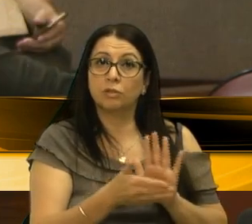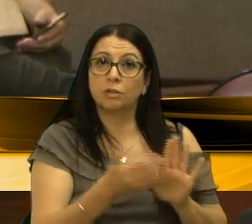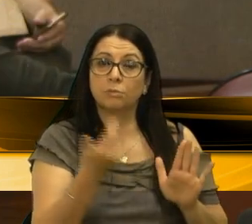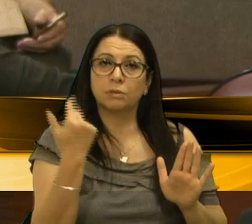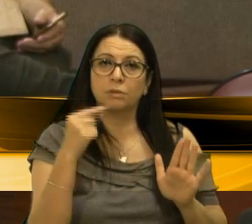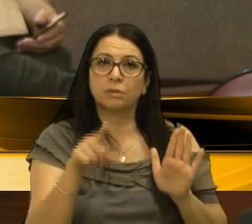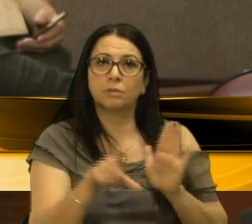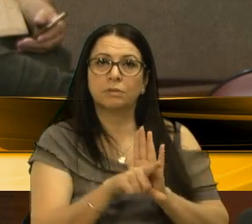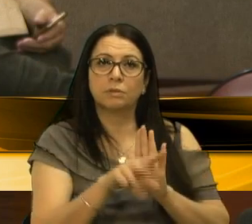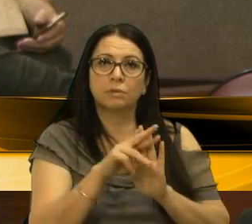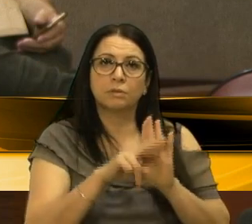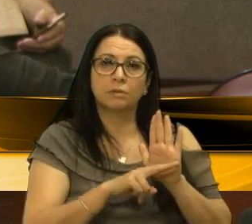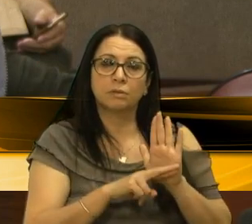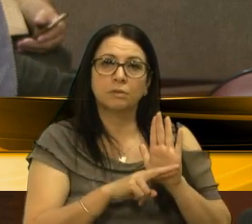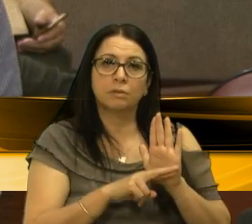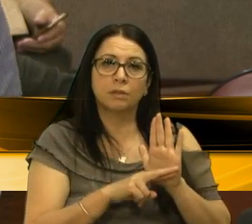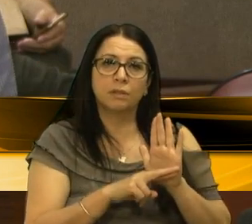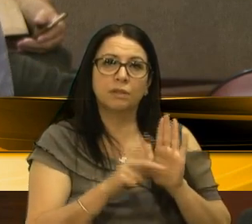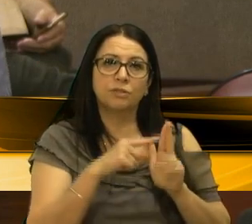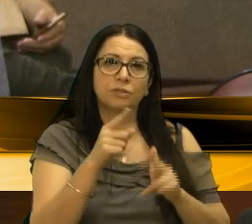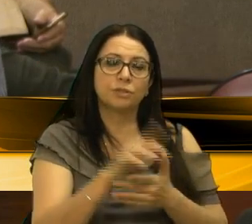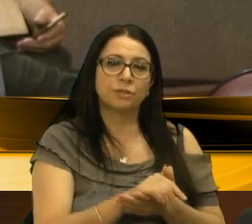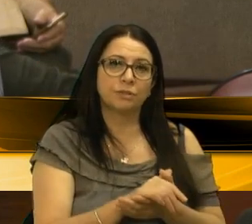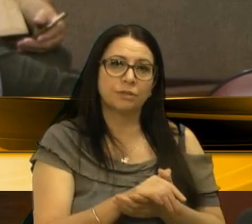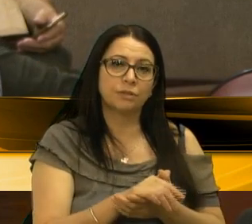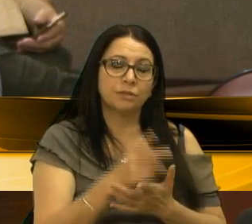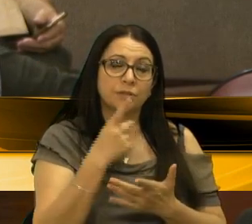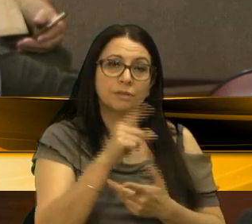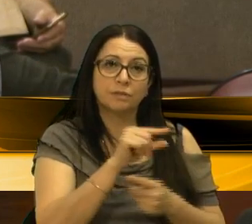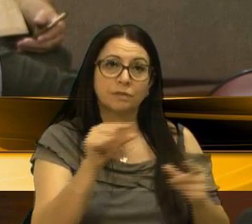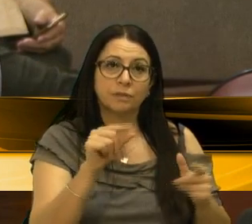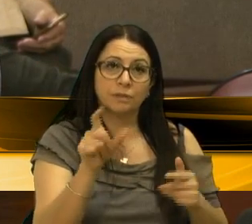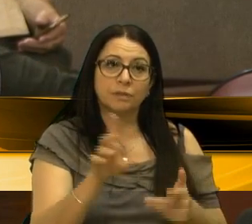lei de diretrizes, tá? E eu cito só